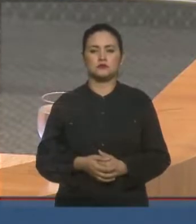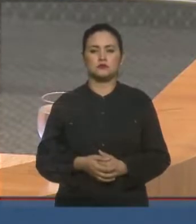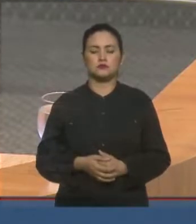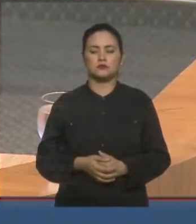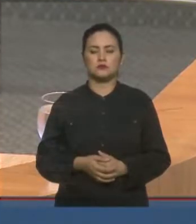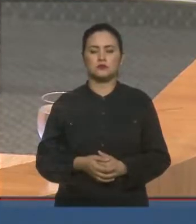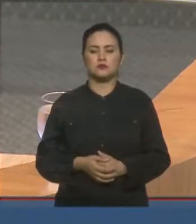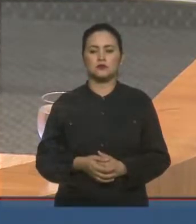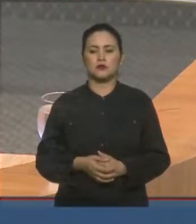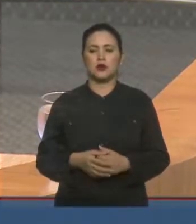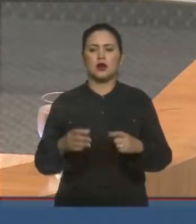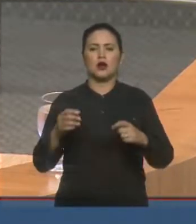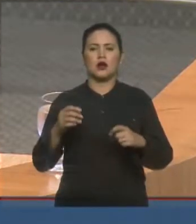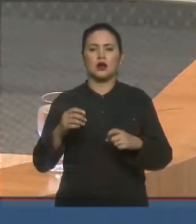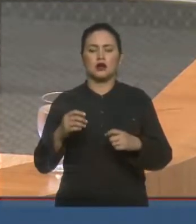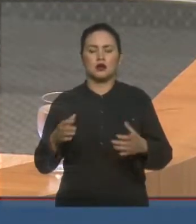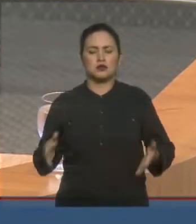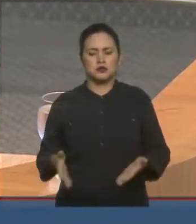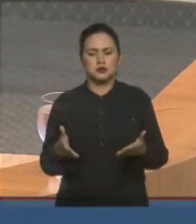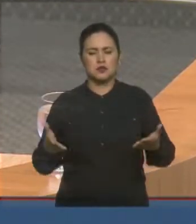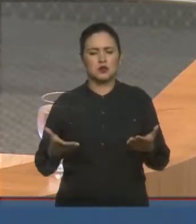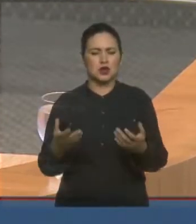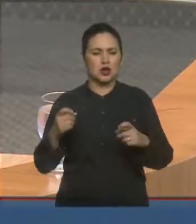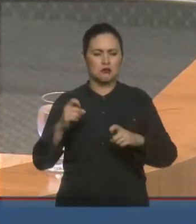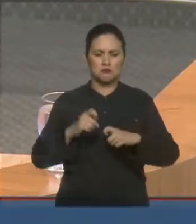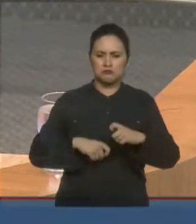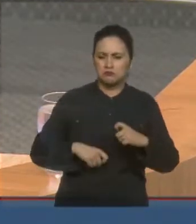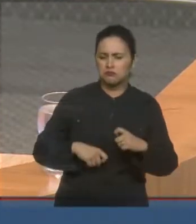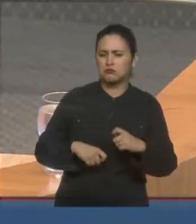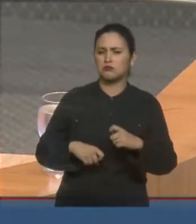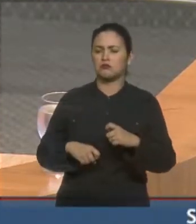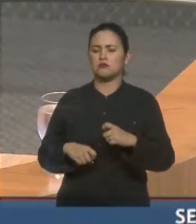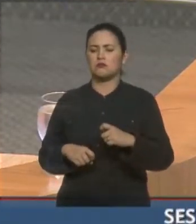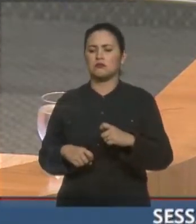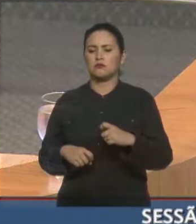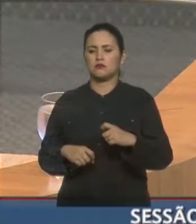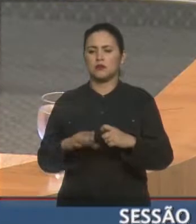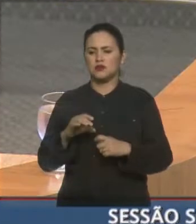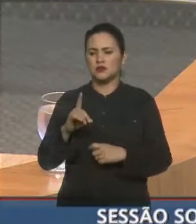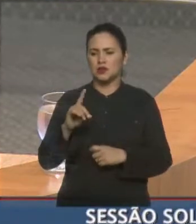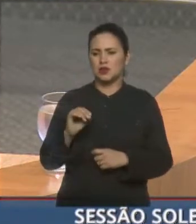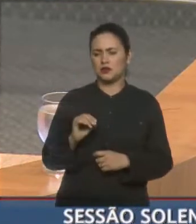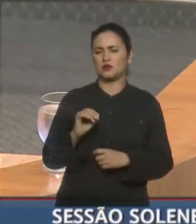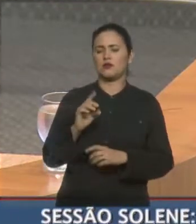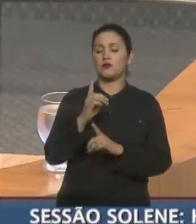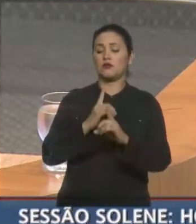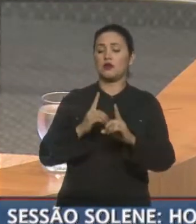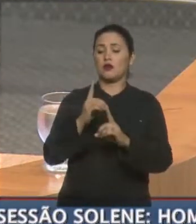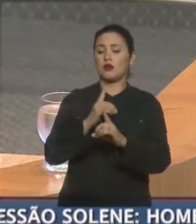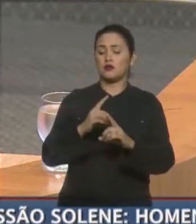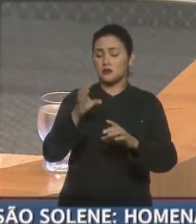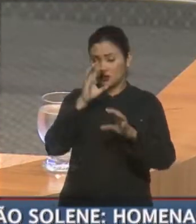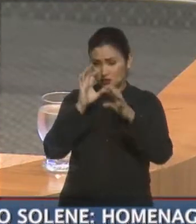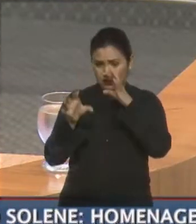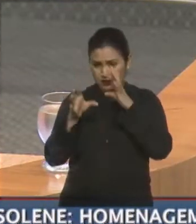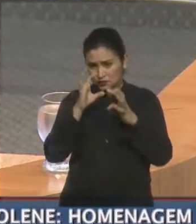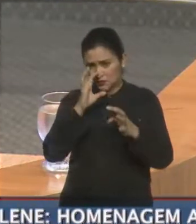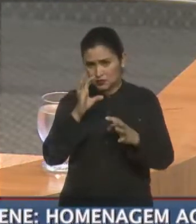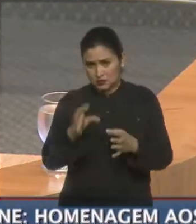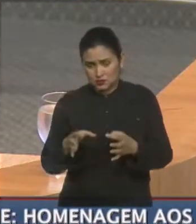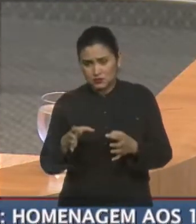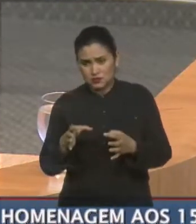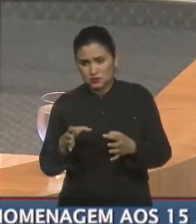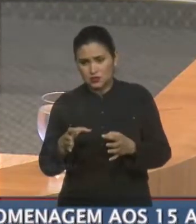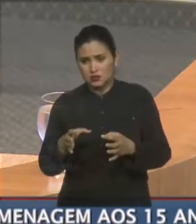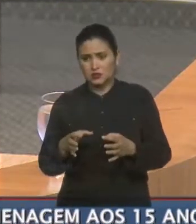ações sexuais abusivas, precoces, ou outras falsas acusações que chegam a ser, a de estimular a